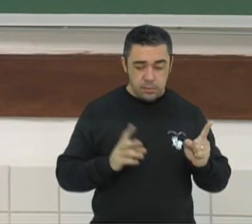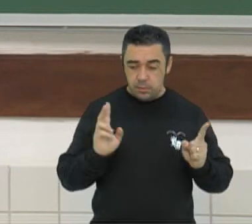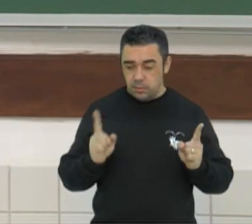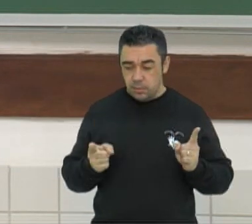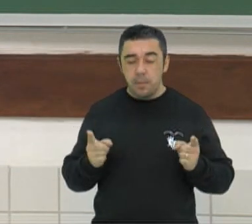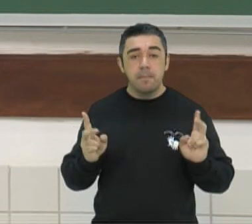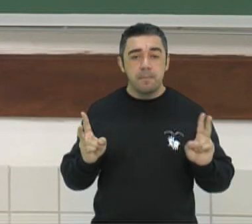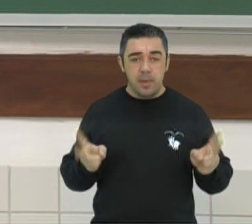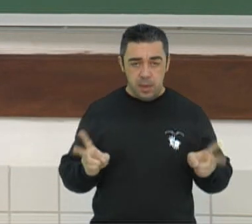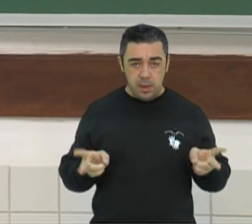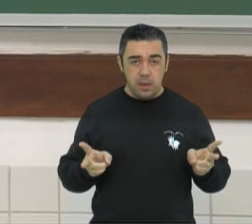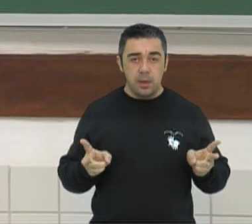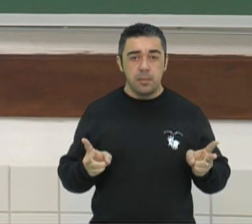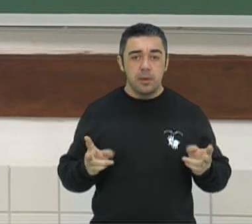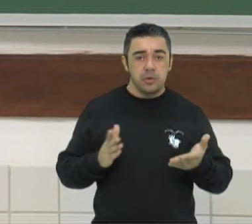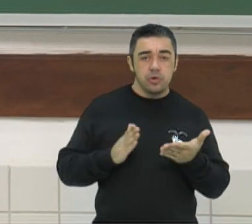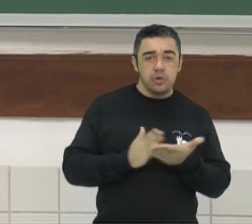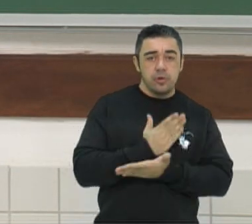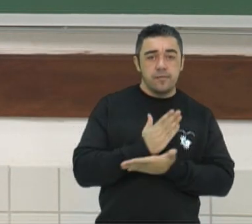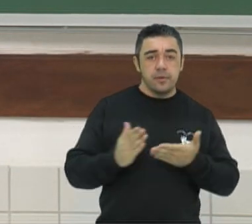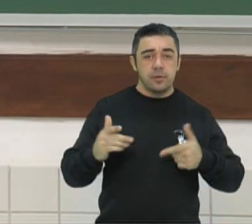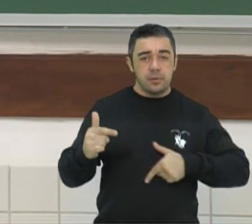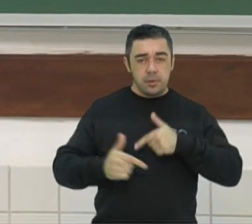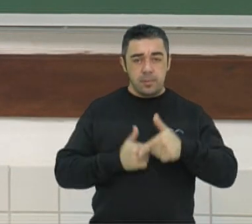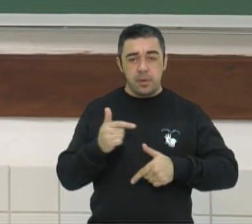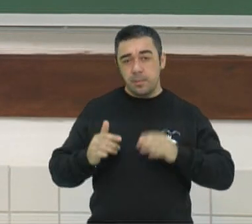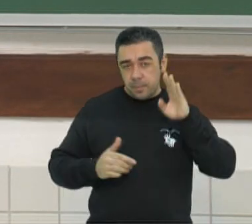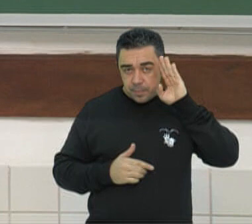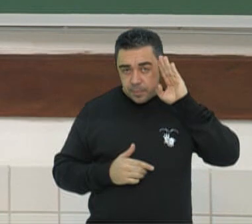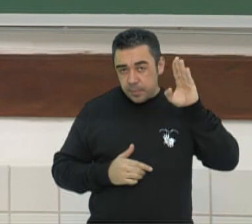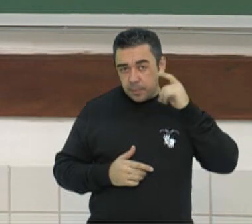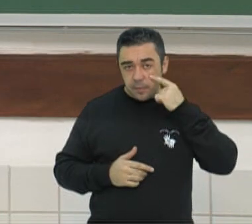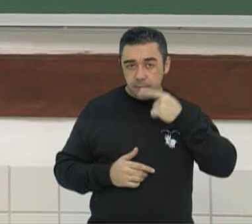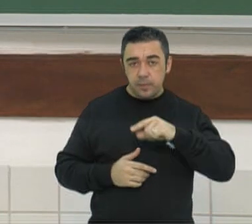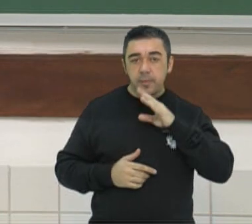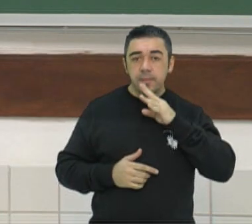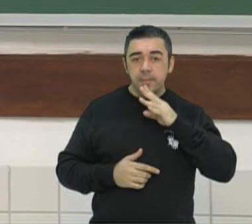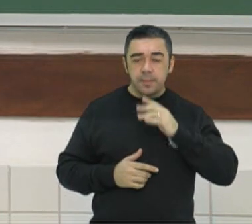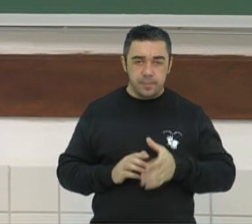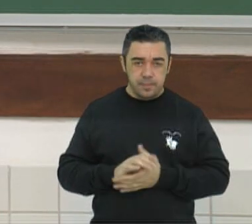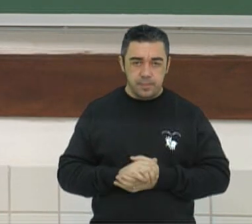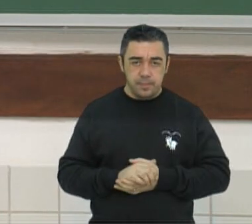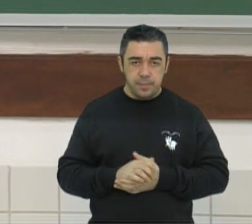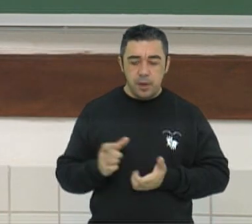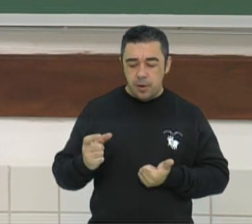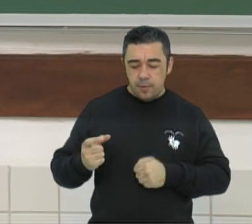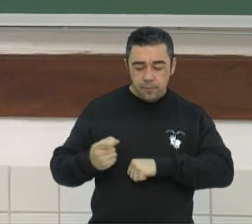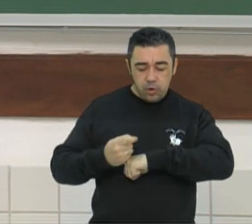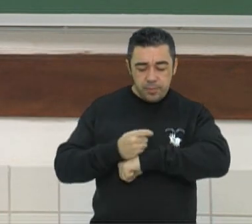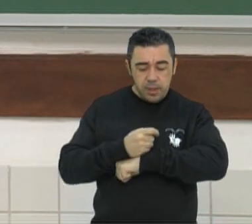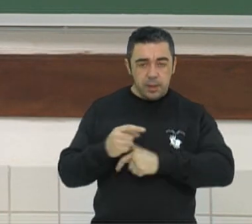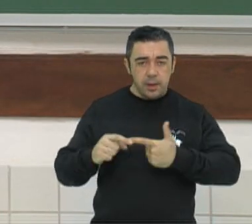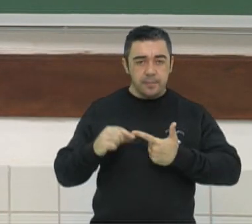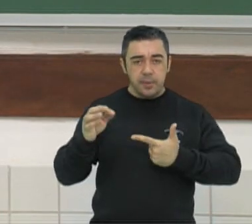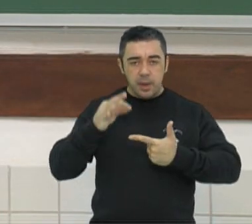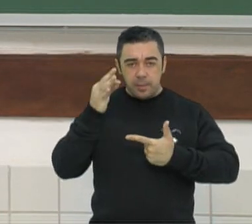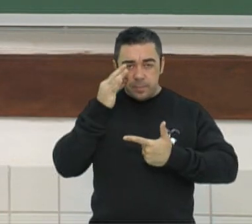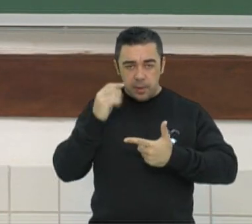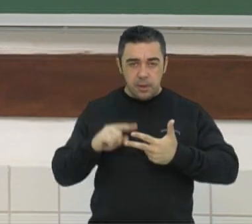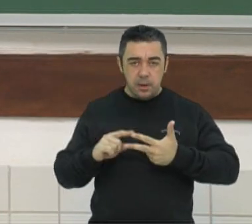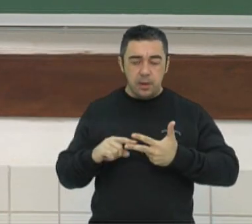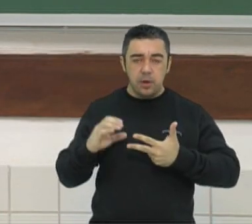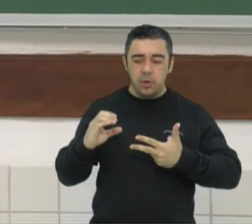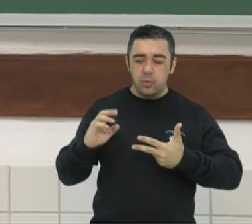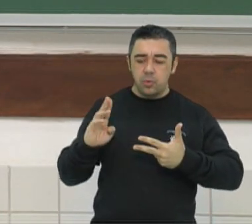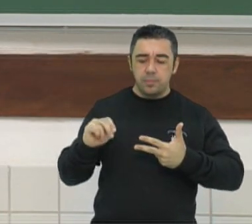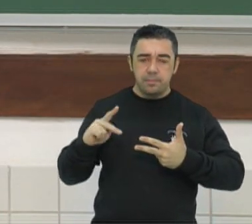espécie, eles dividem trabalho, vamos dizer assim. Principal que a gente conhece, as formigas, as abelhas, os cupins, as